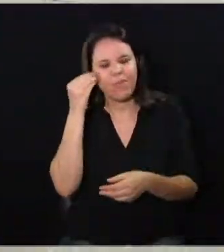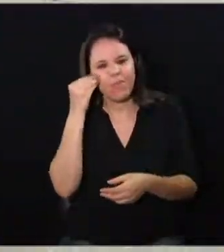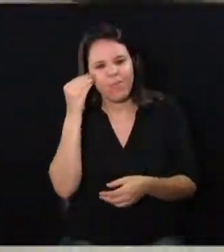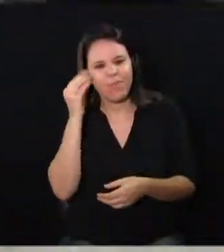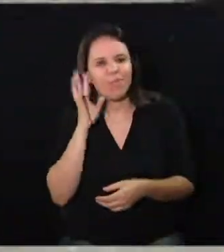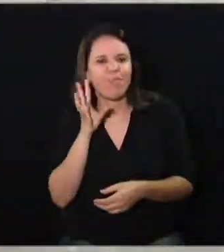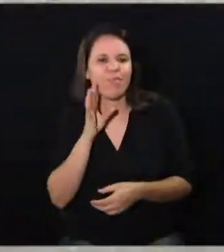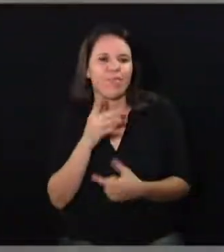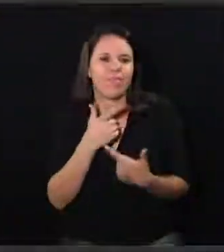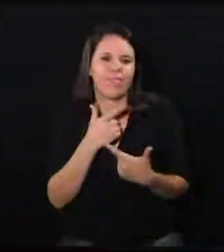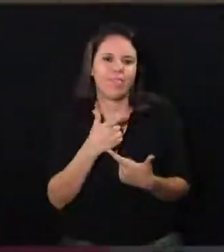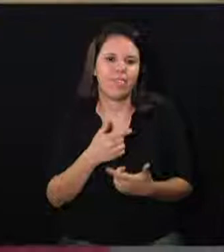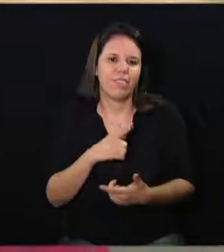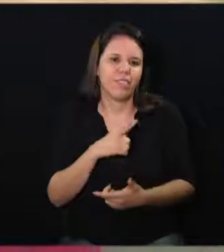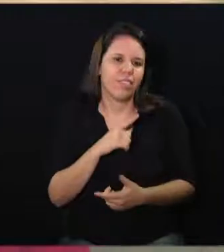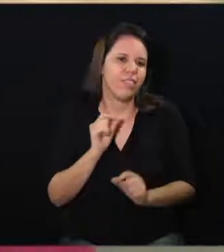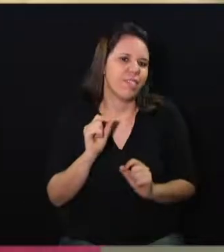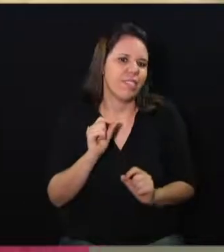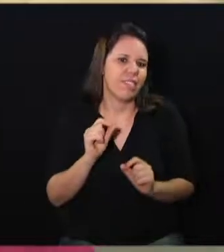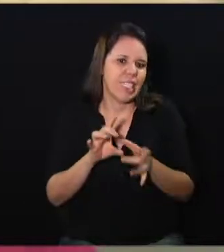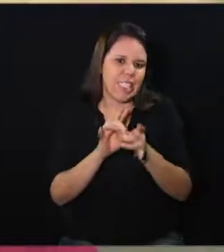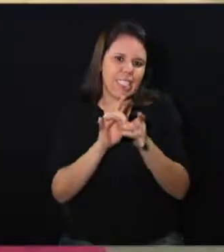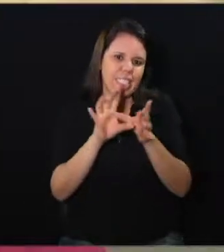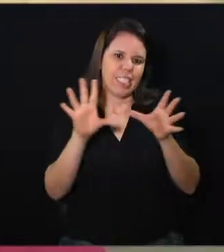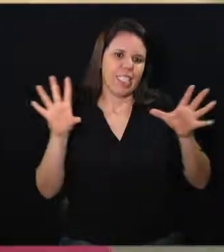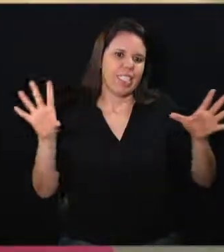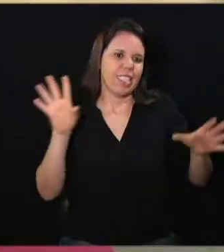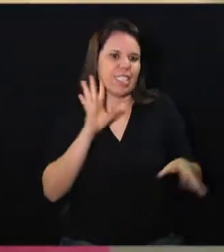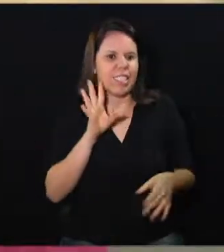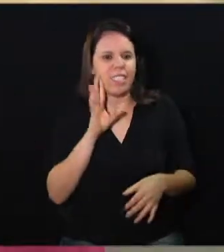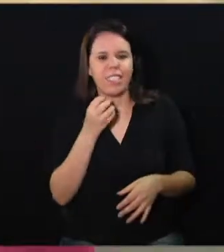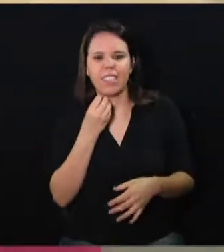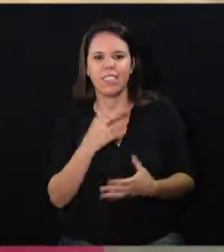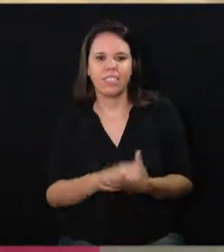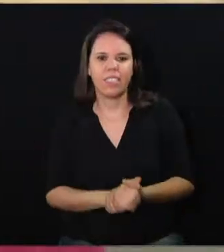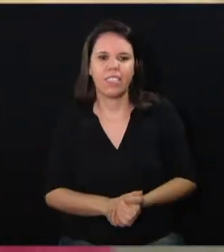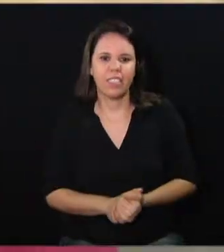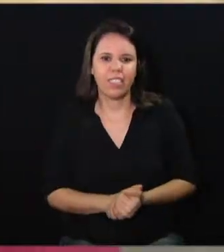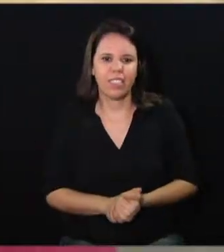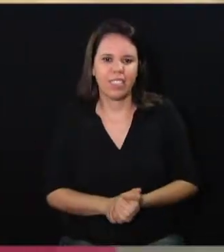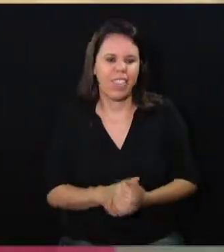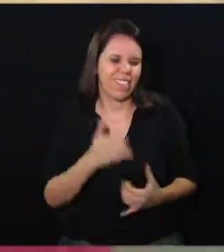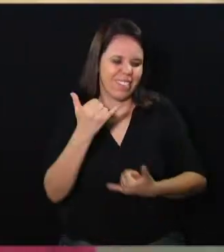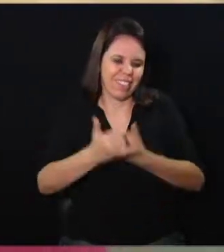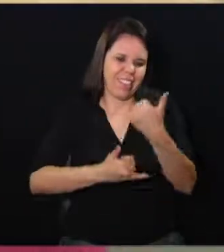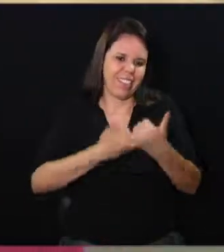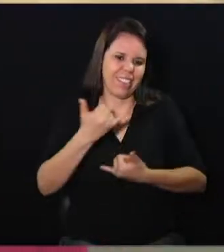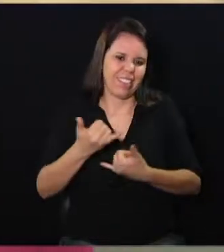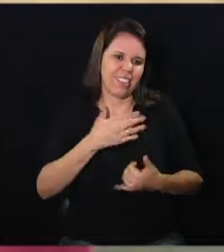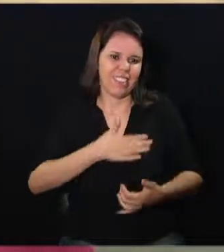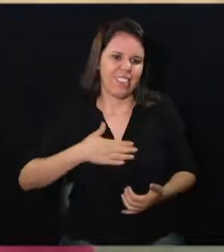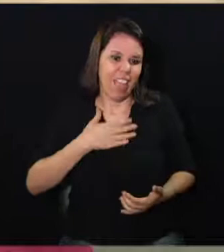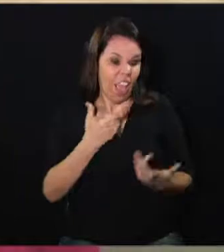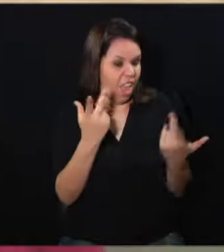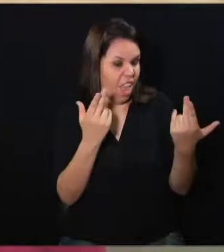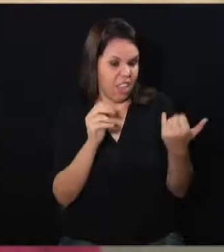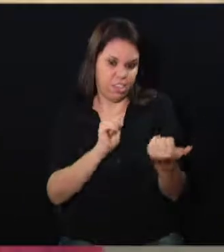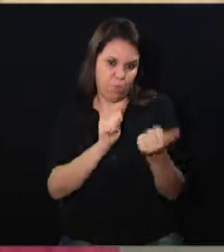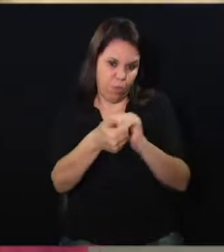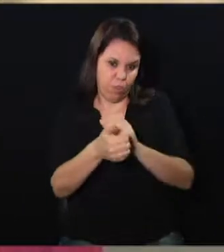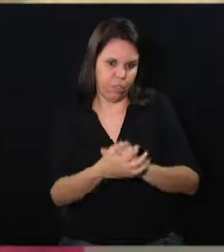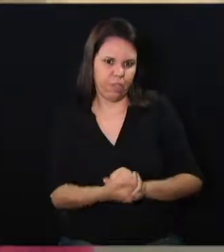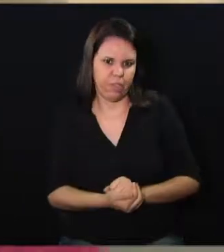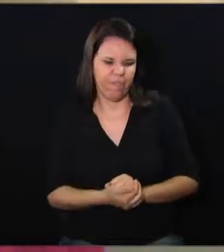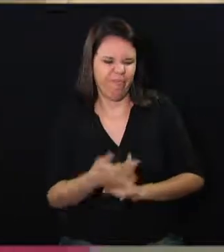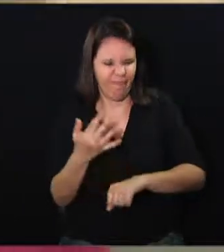A graça é que você tem uma liberdade muito ampla, é uma diversão e além disso é um esporte.